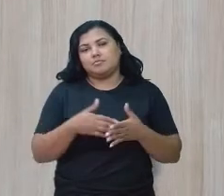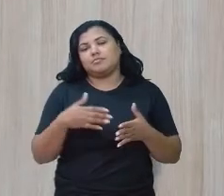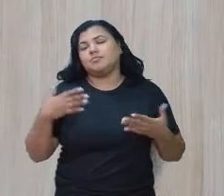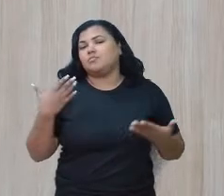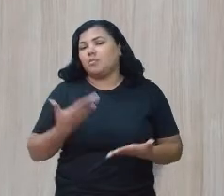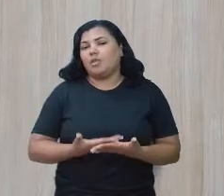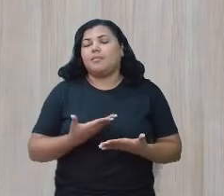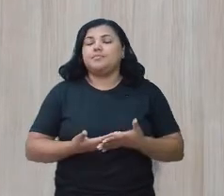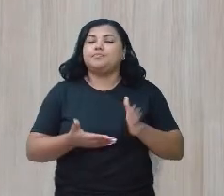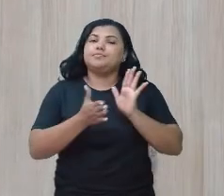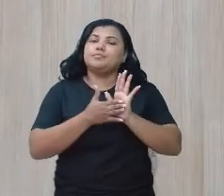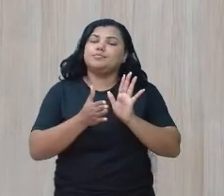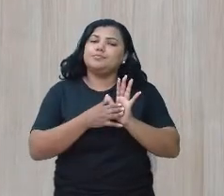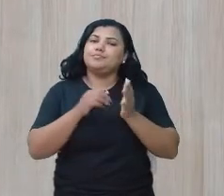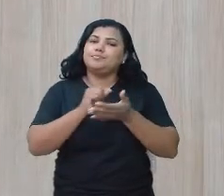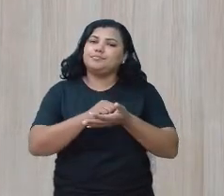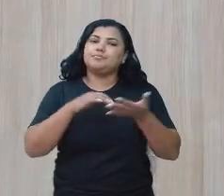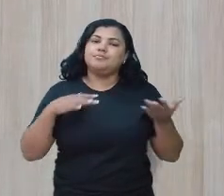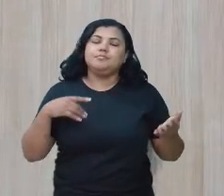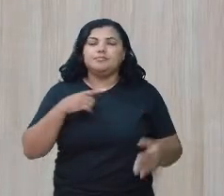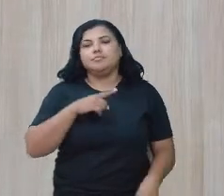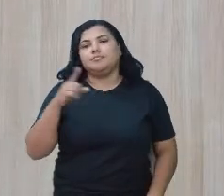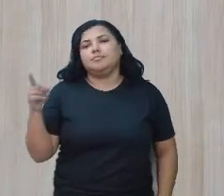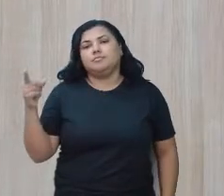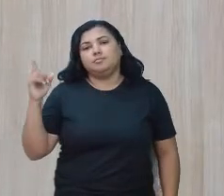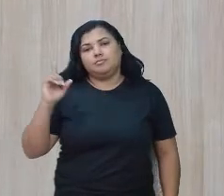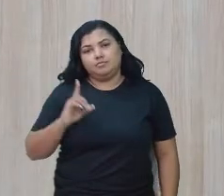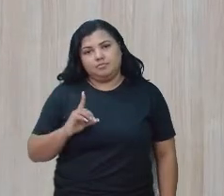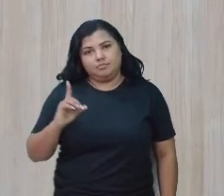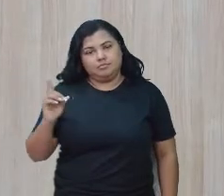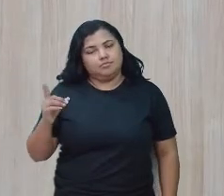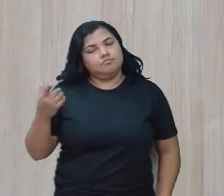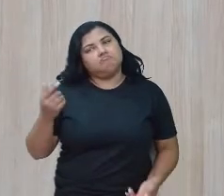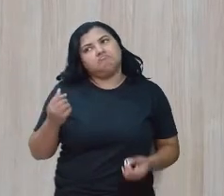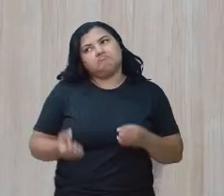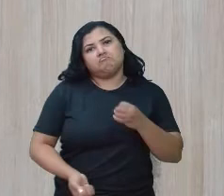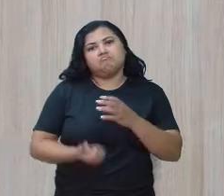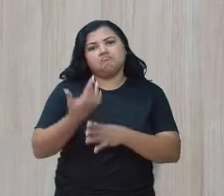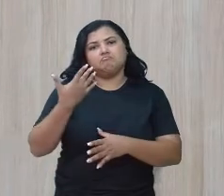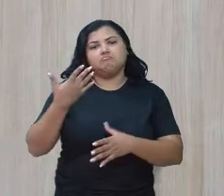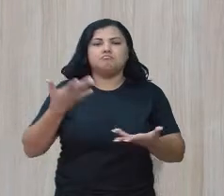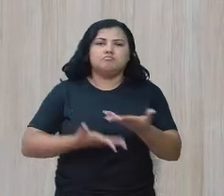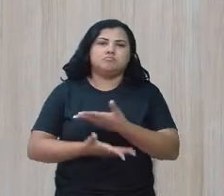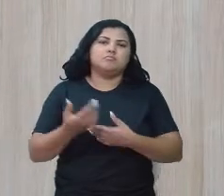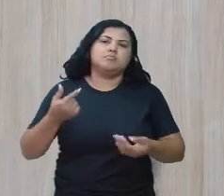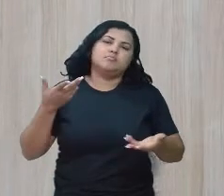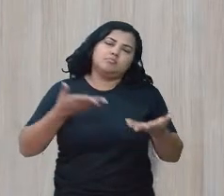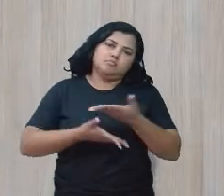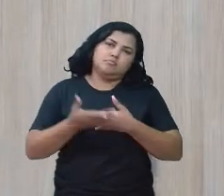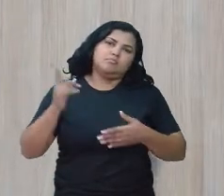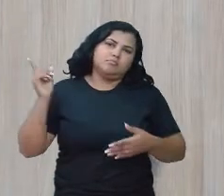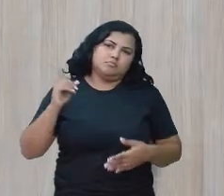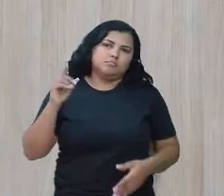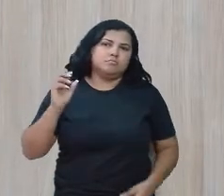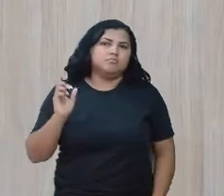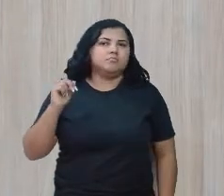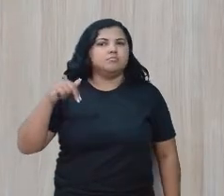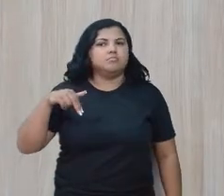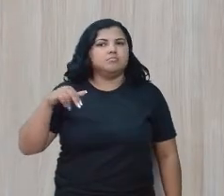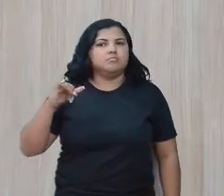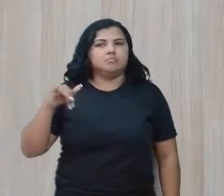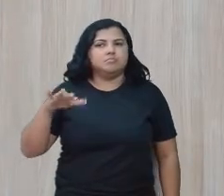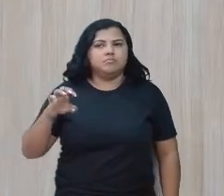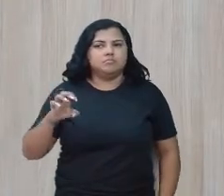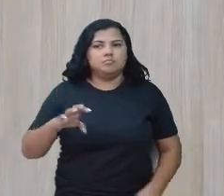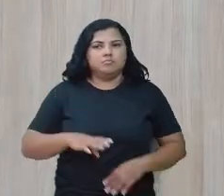como proposta de atividade, que vocês façam alguma coisa para participar do Ensine. Ok? Bora